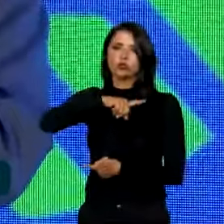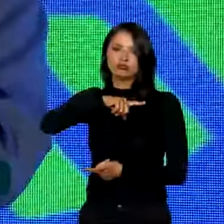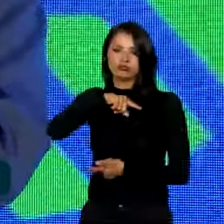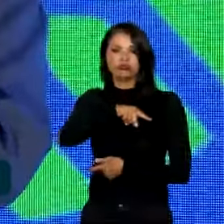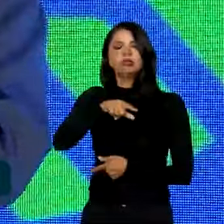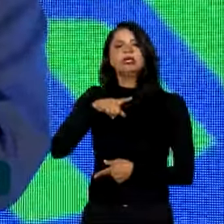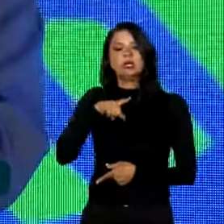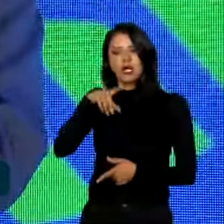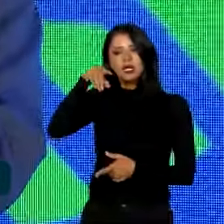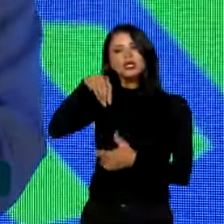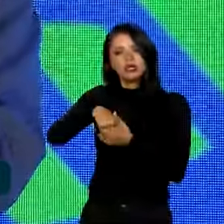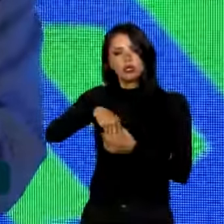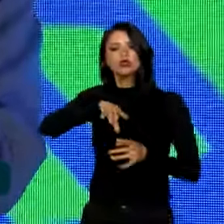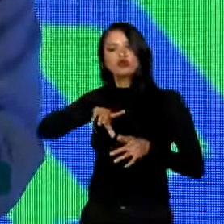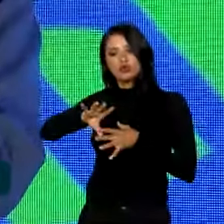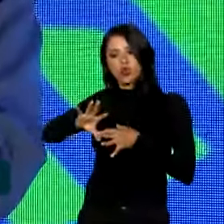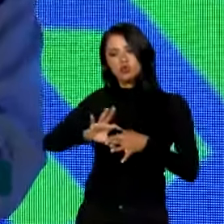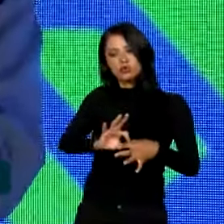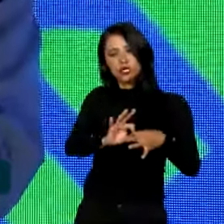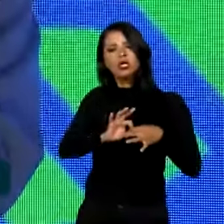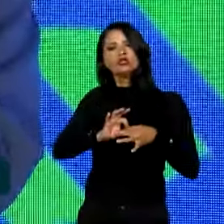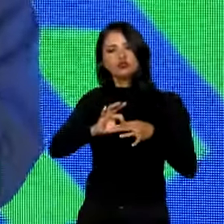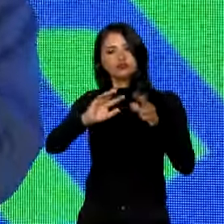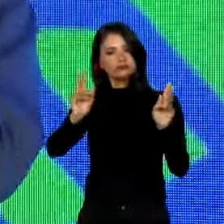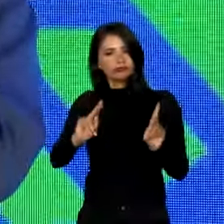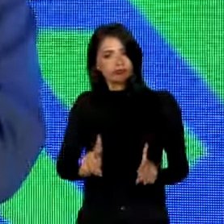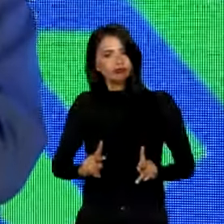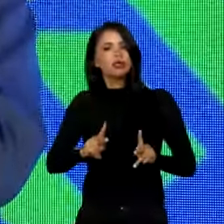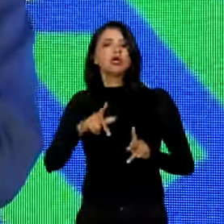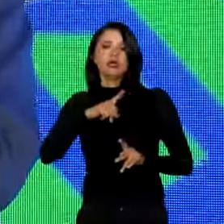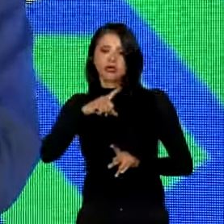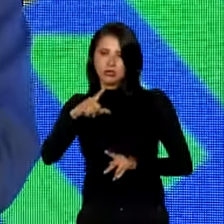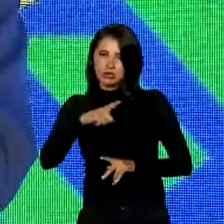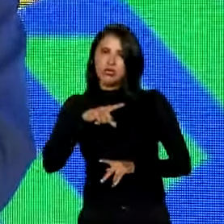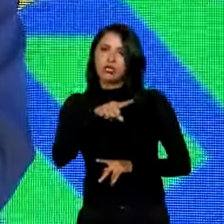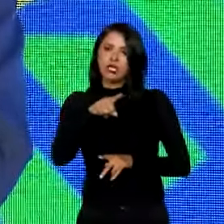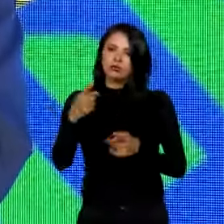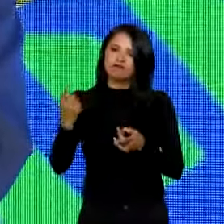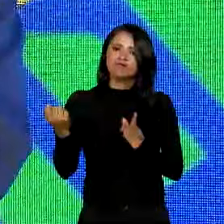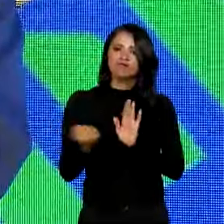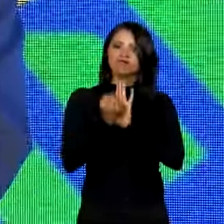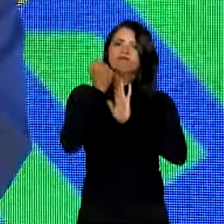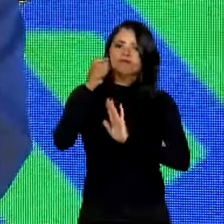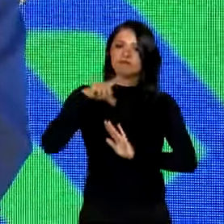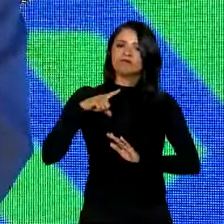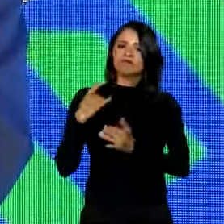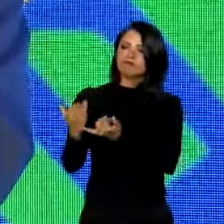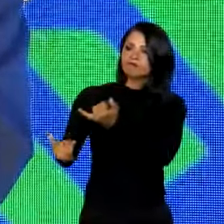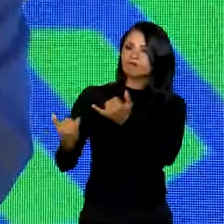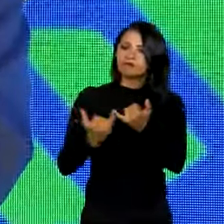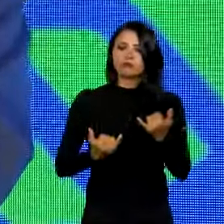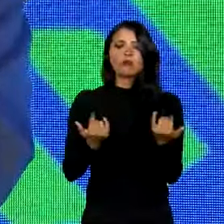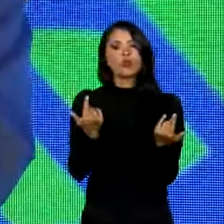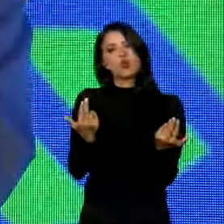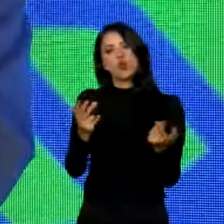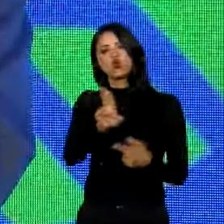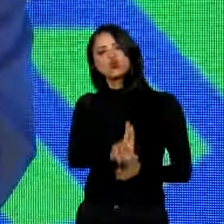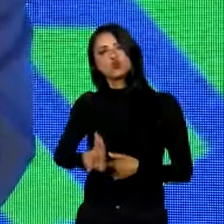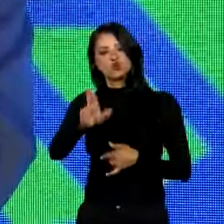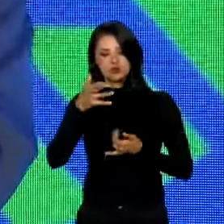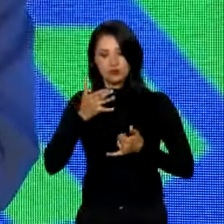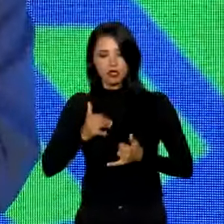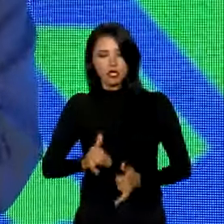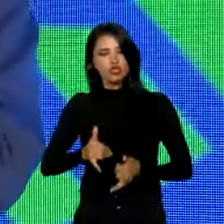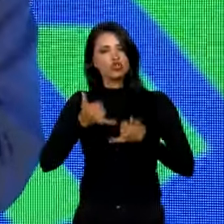Está inserido num contexto regional pacífico, tem credenciais singulares quanto ao uso da